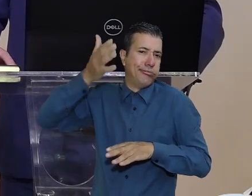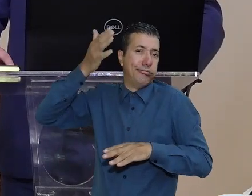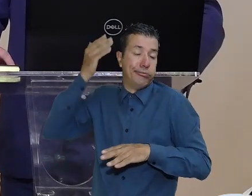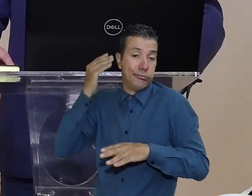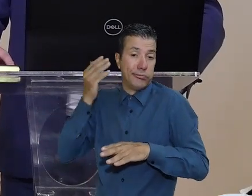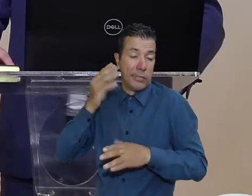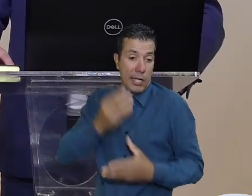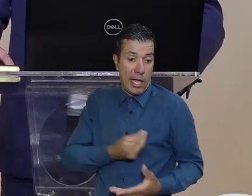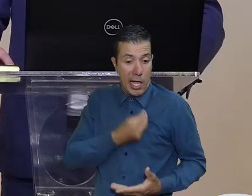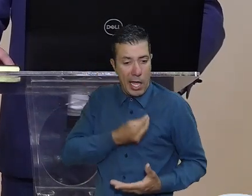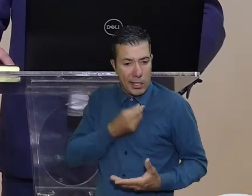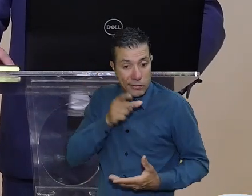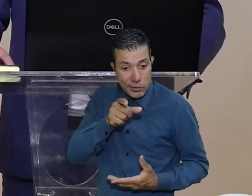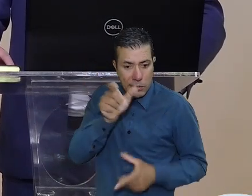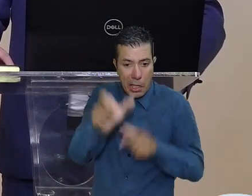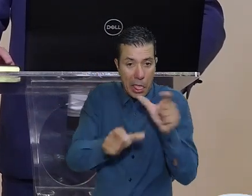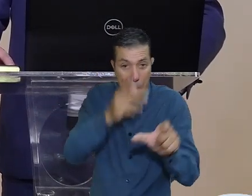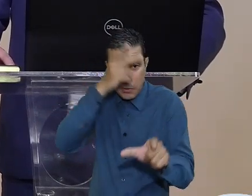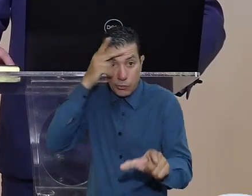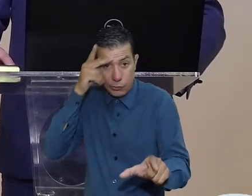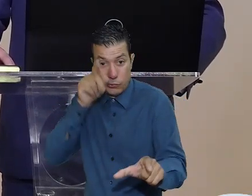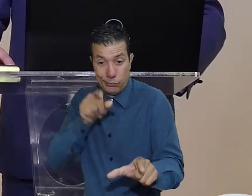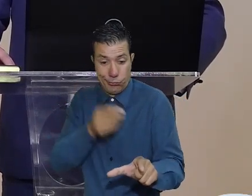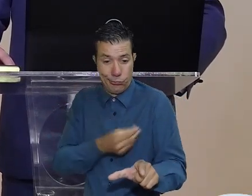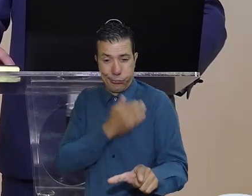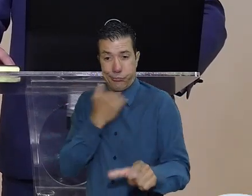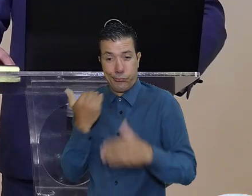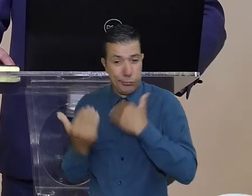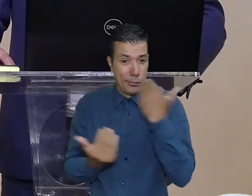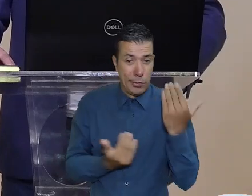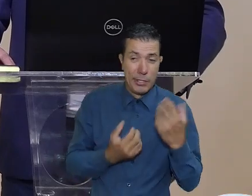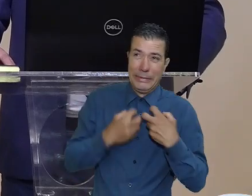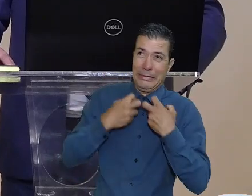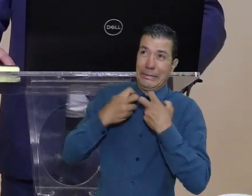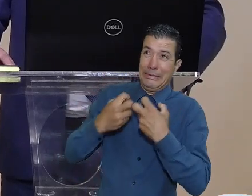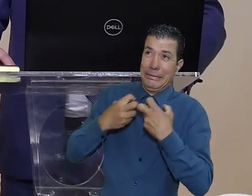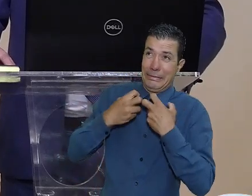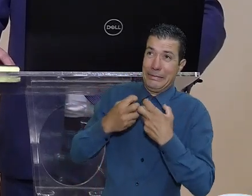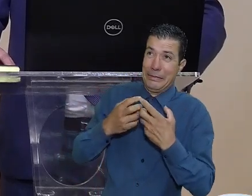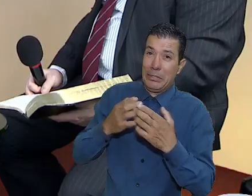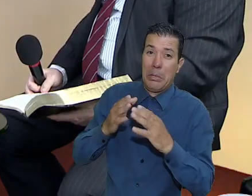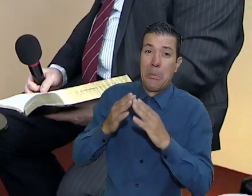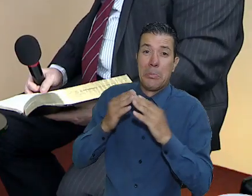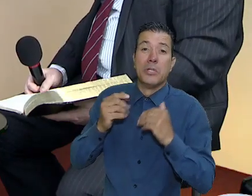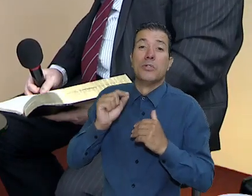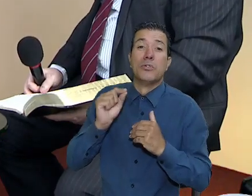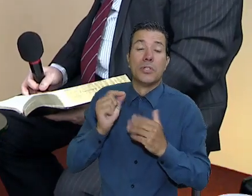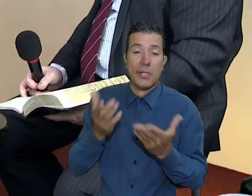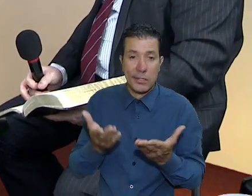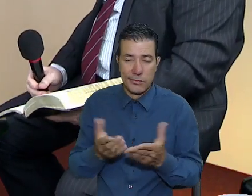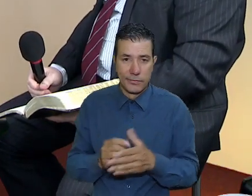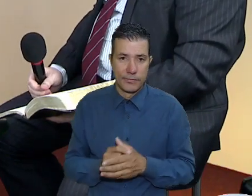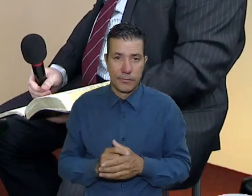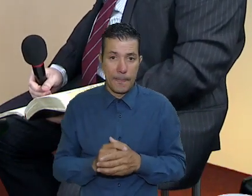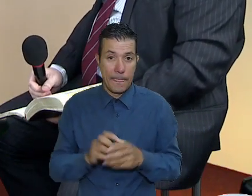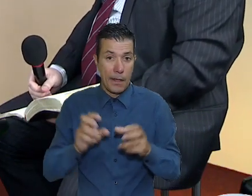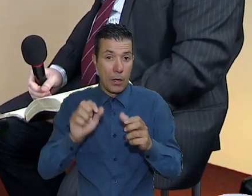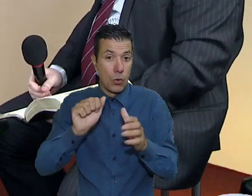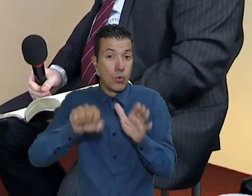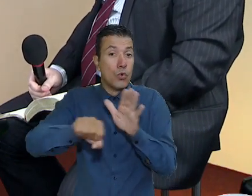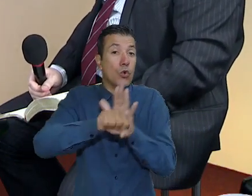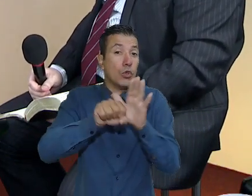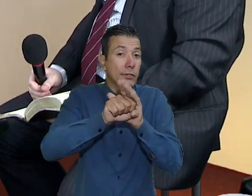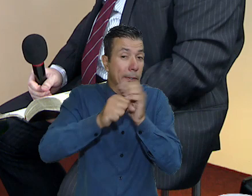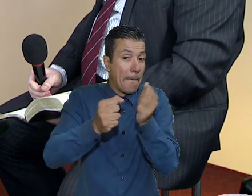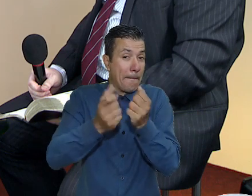almas, pastor Leonardo, daqueles que morreram por causa da palavra de Deus, clamavam embaixo do altar. Ok, nós percebemos aqui que o símbolo é claro,